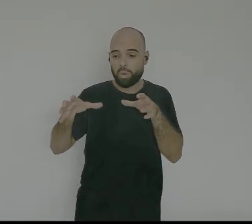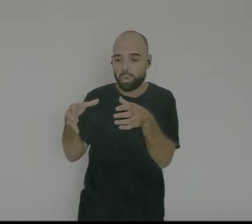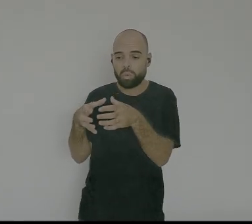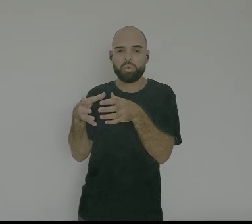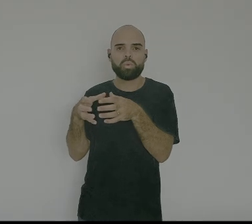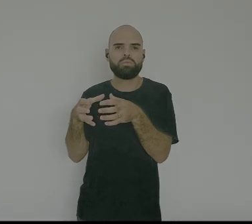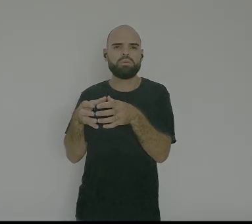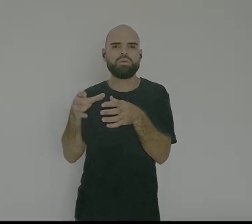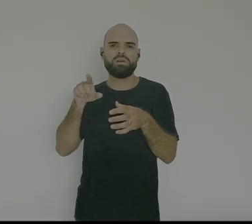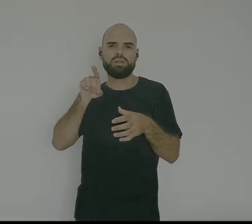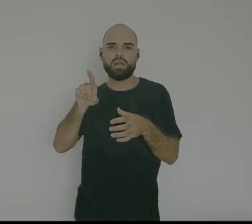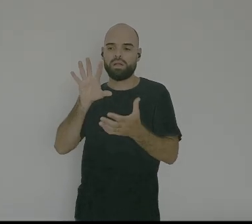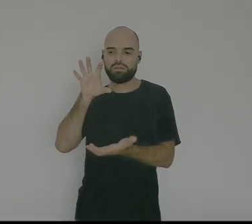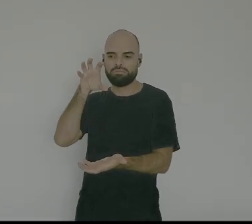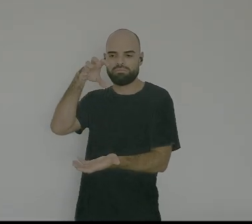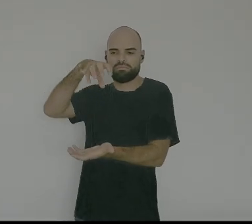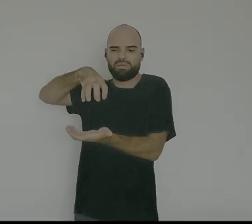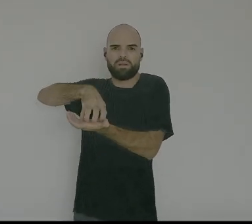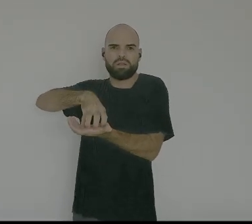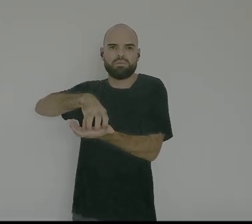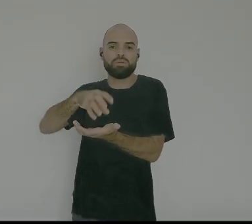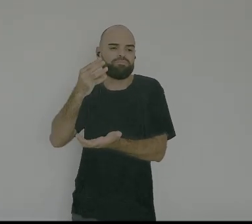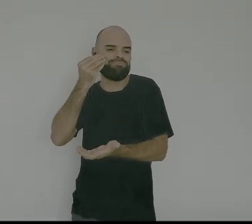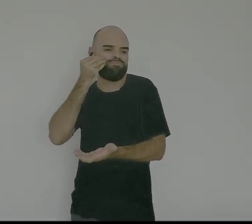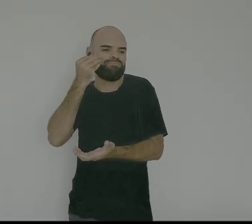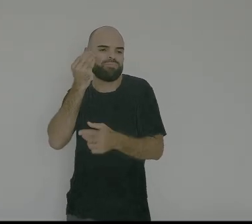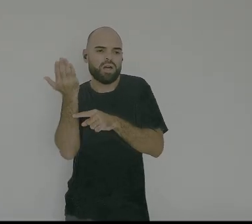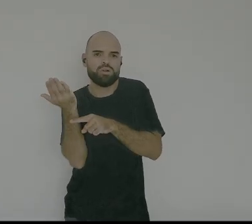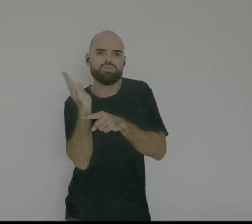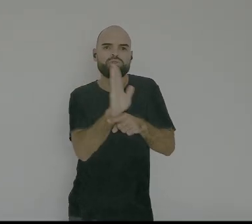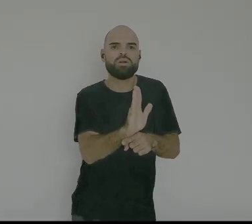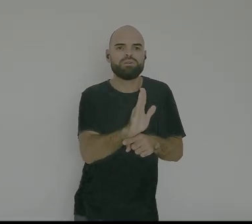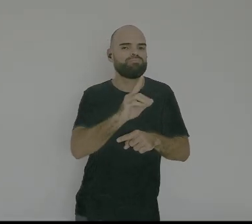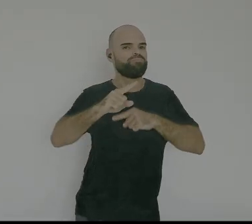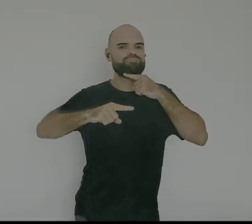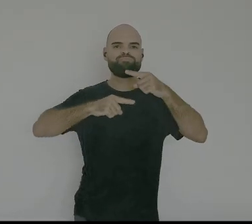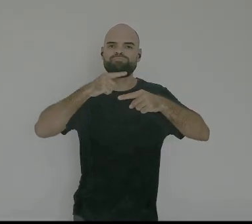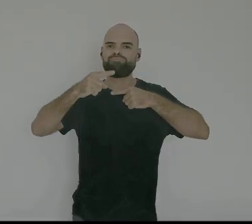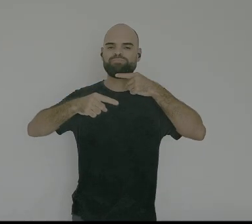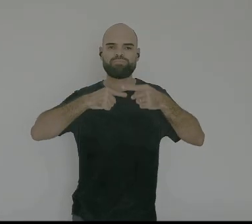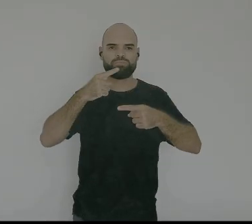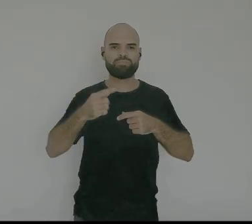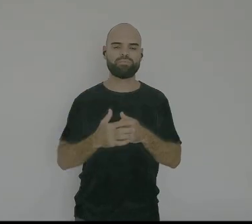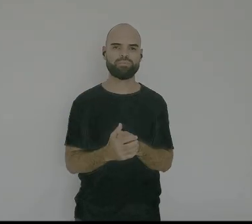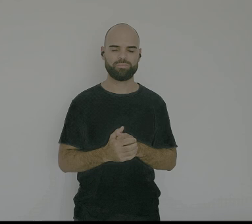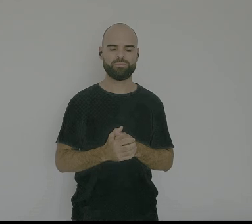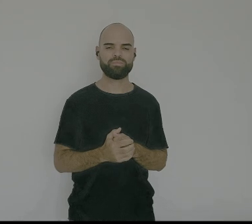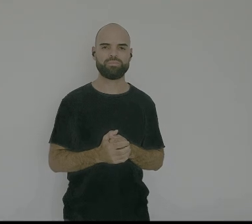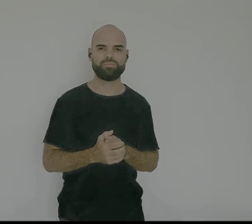tentam respondê-los com departamentos e unidades isoladas. Portanto,